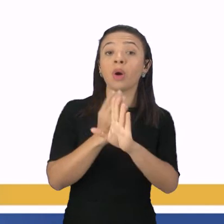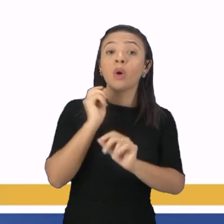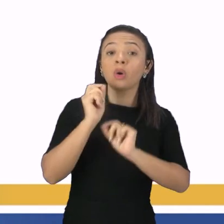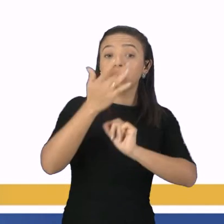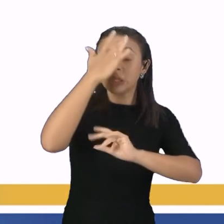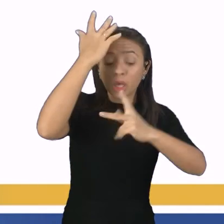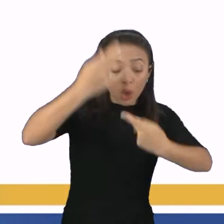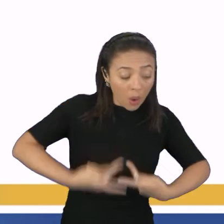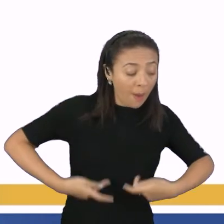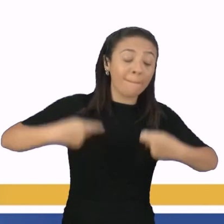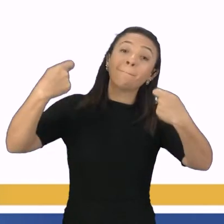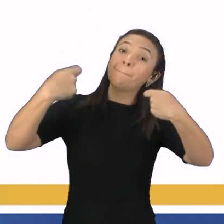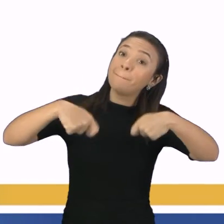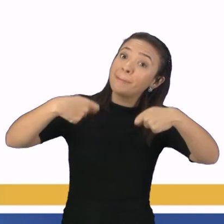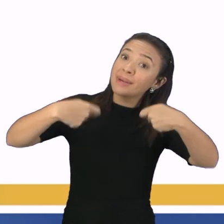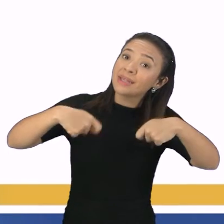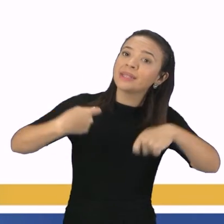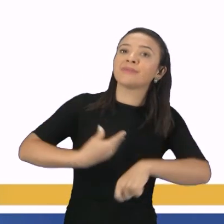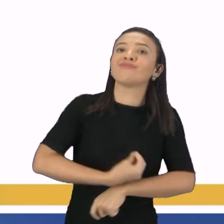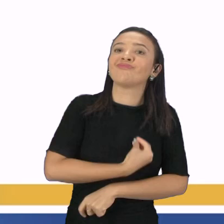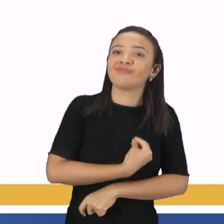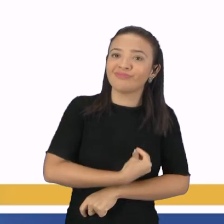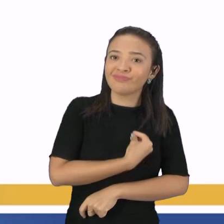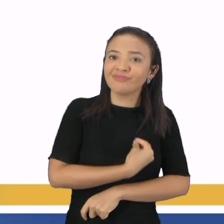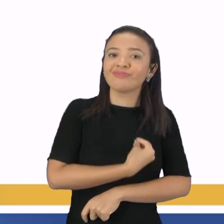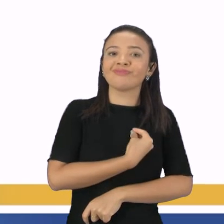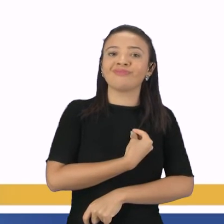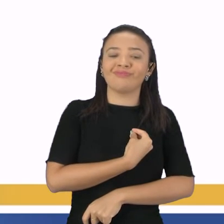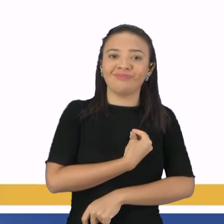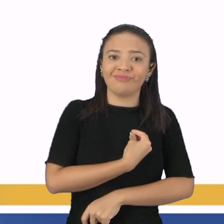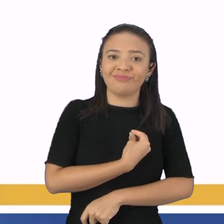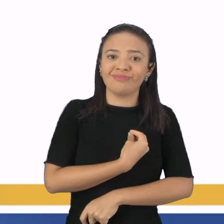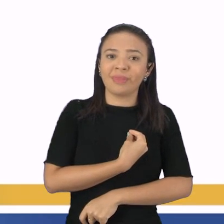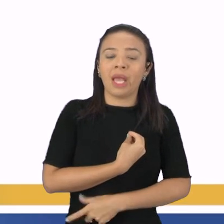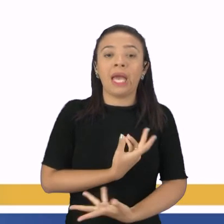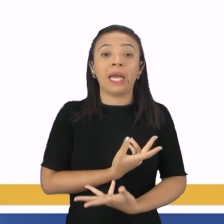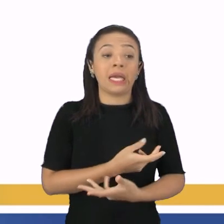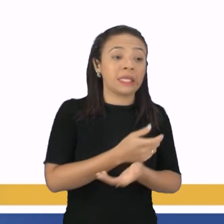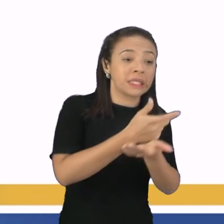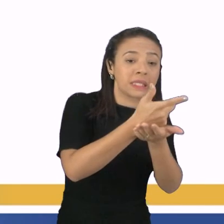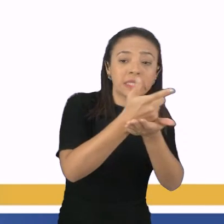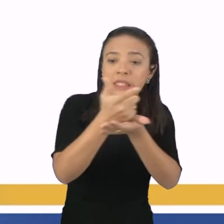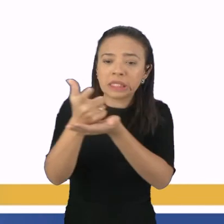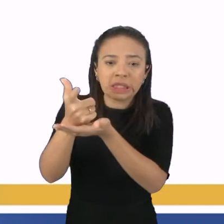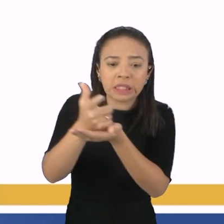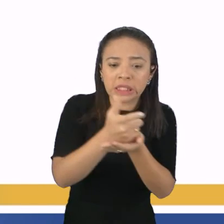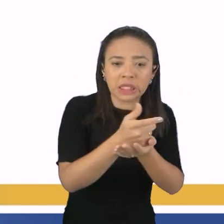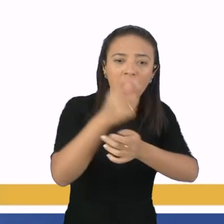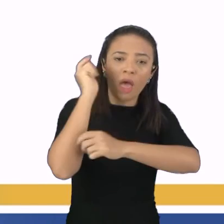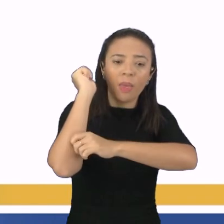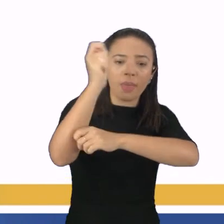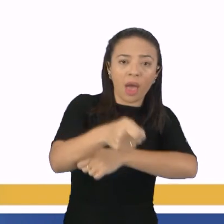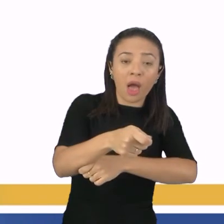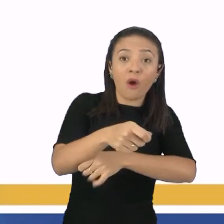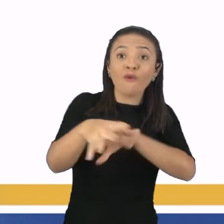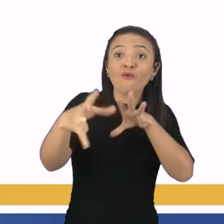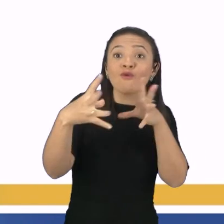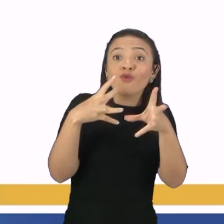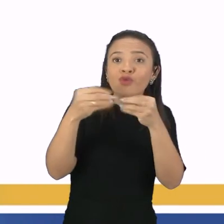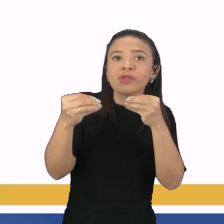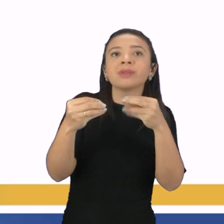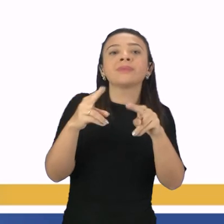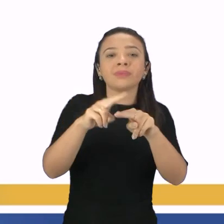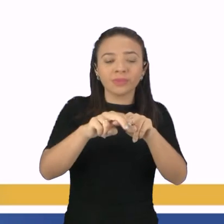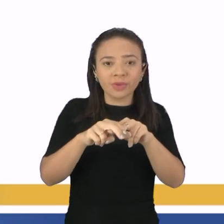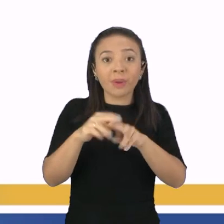do homem primitivo em sobreviver, caçando, pescando, se defendendo, fugindo e dessa forma